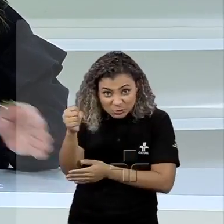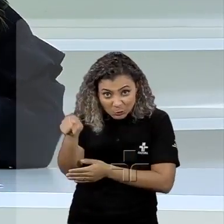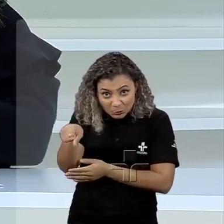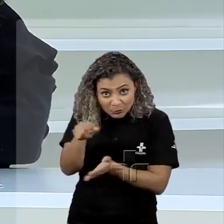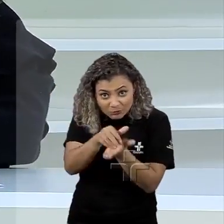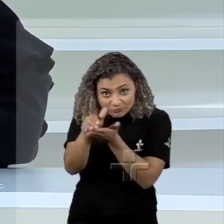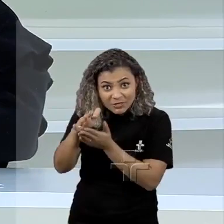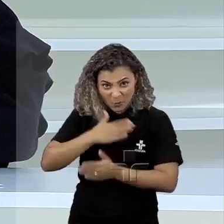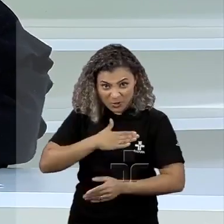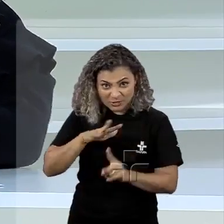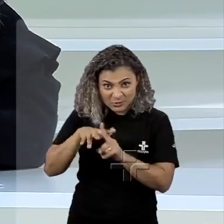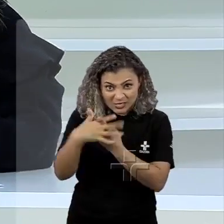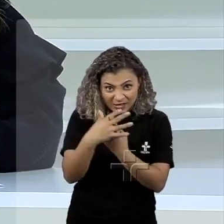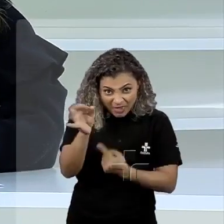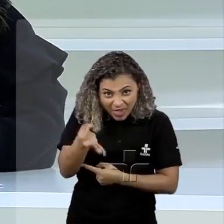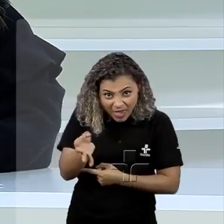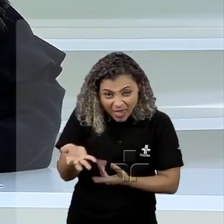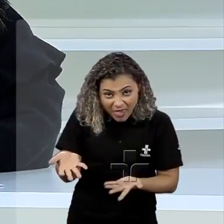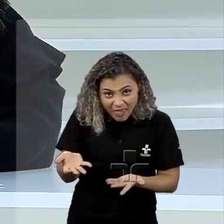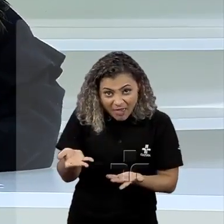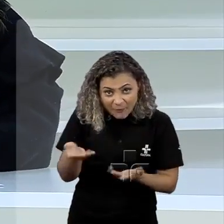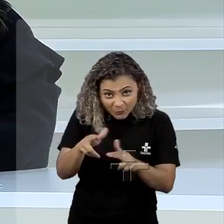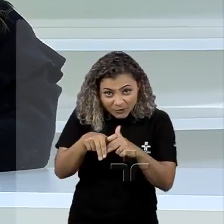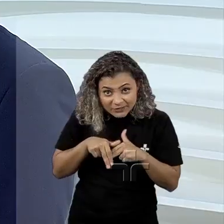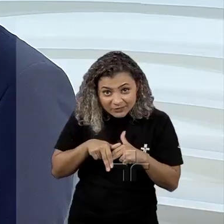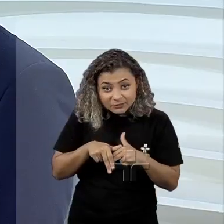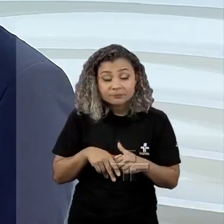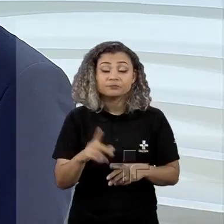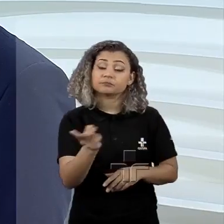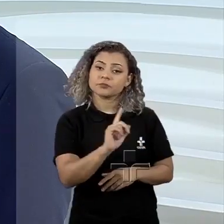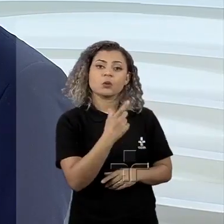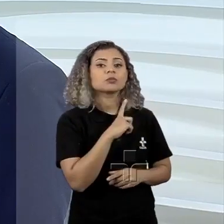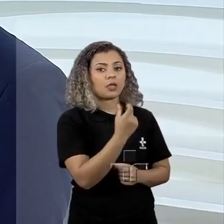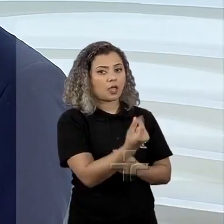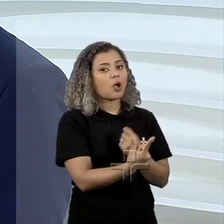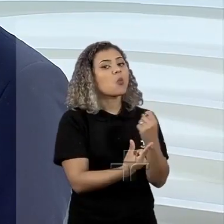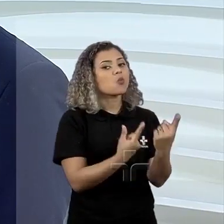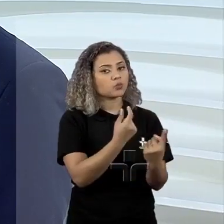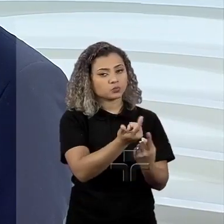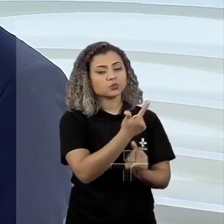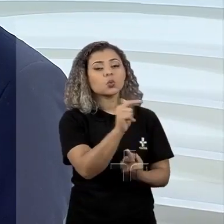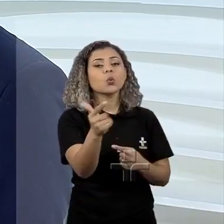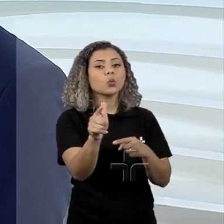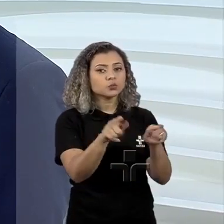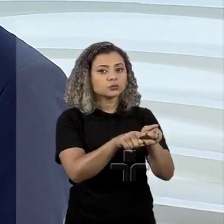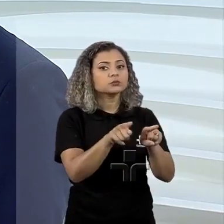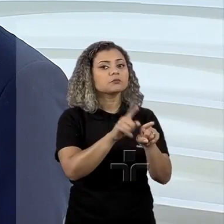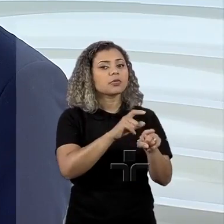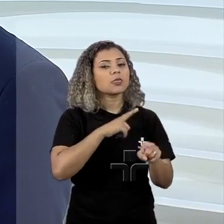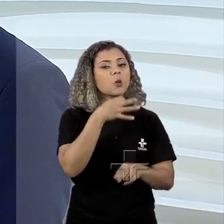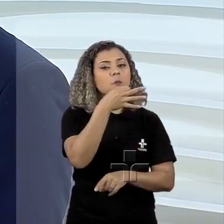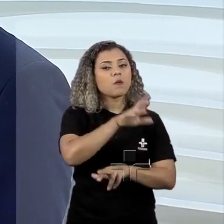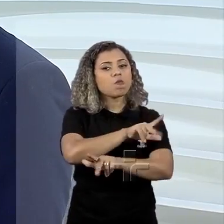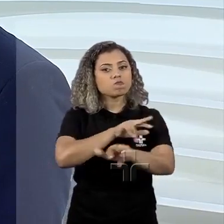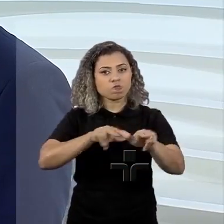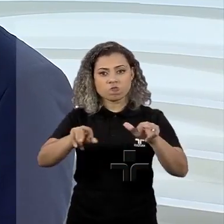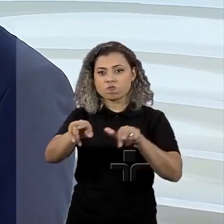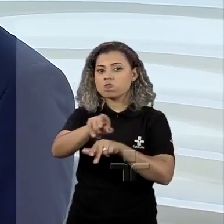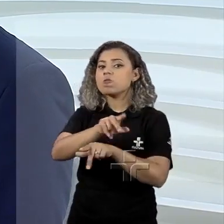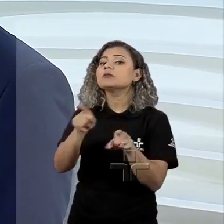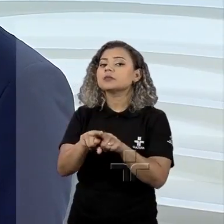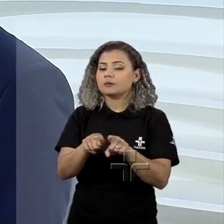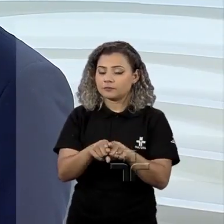foram expulsos e que isso foi revogado nacionalmente são socialistas? Não, haviam pessoas também com outras visões distintas. Não